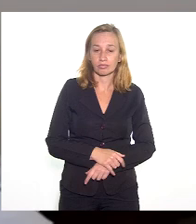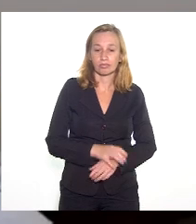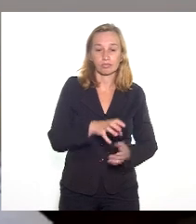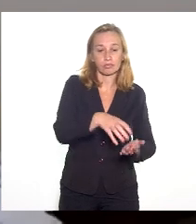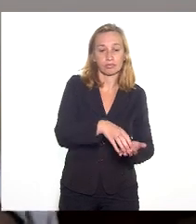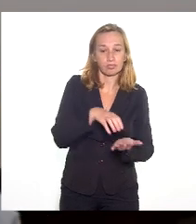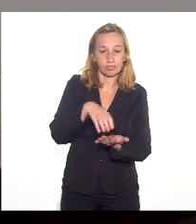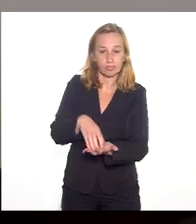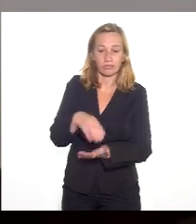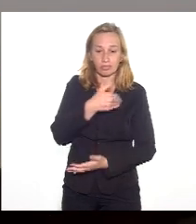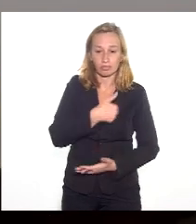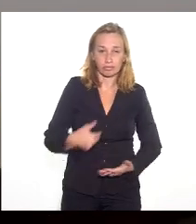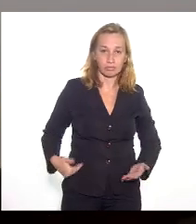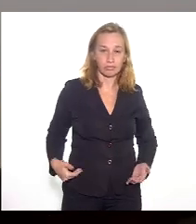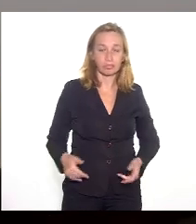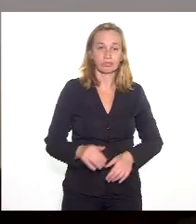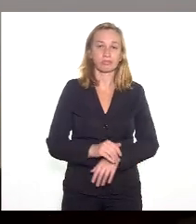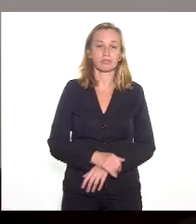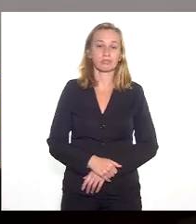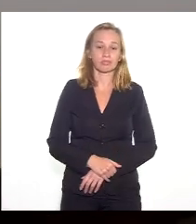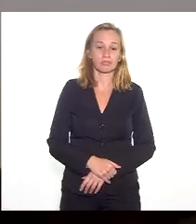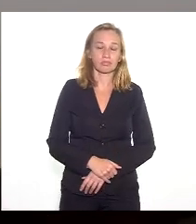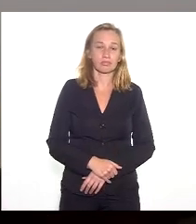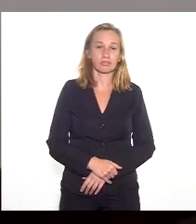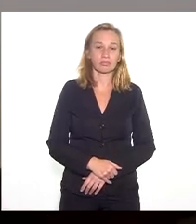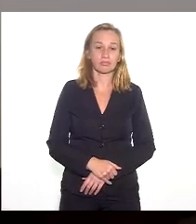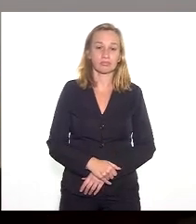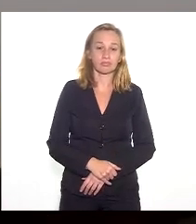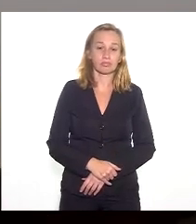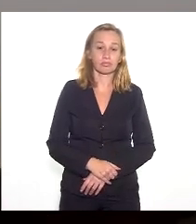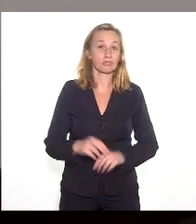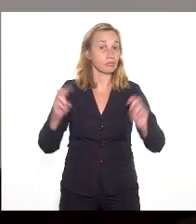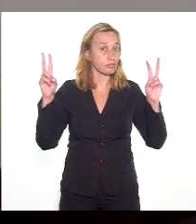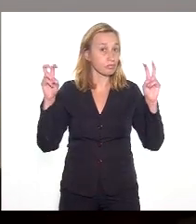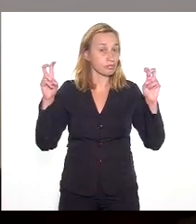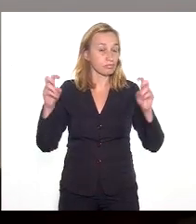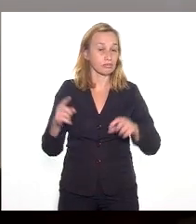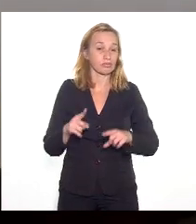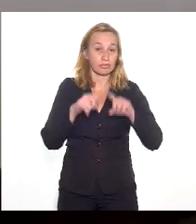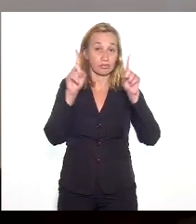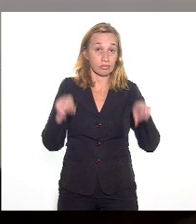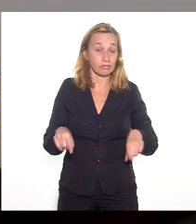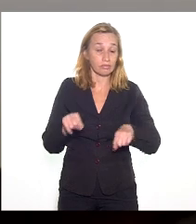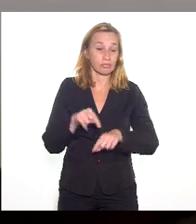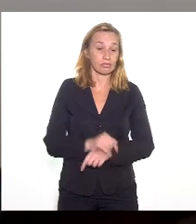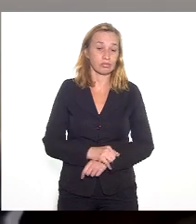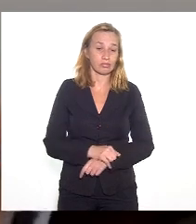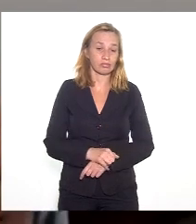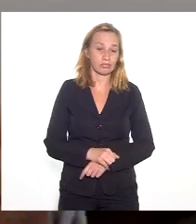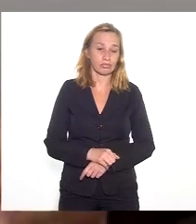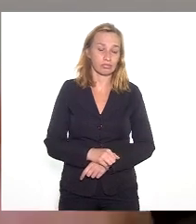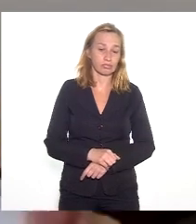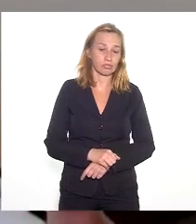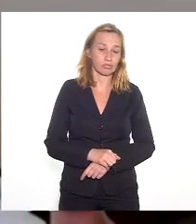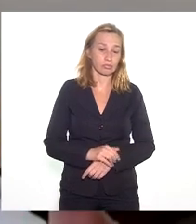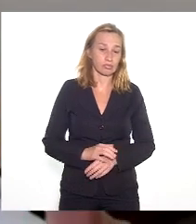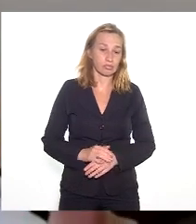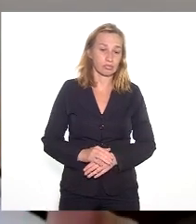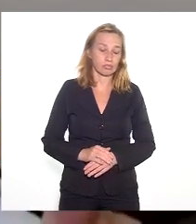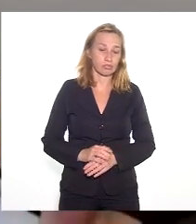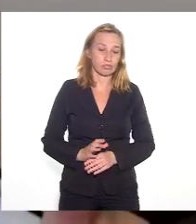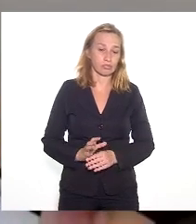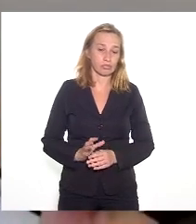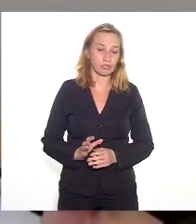as autoridades públicas no tocante à situação de servidores que estão em acumulação indevida